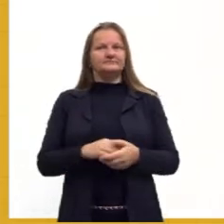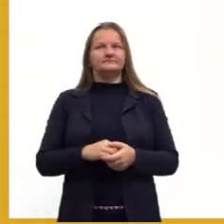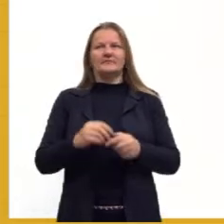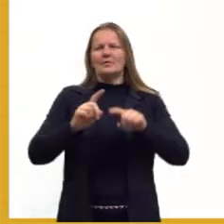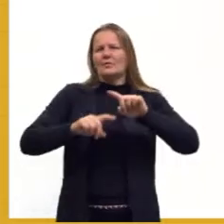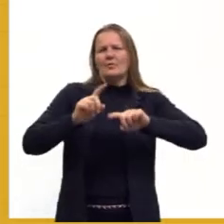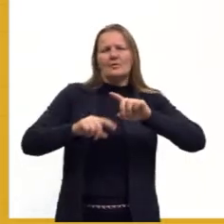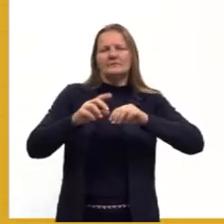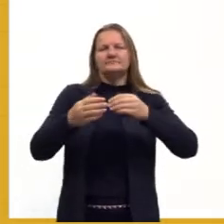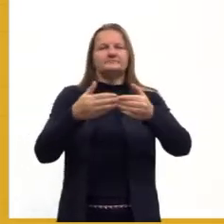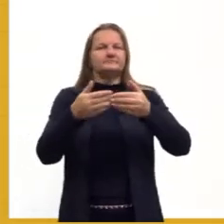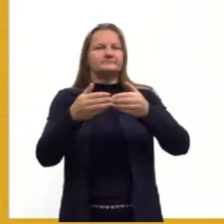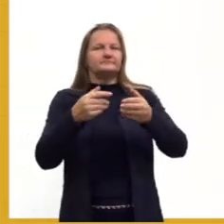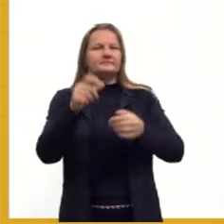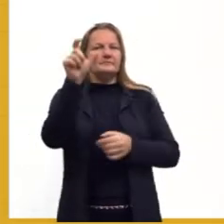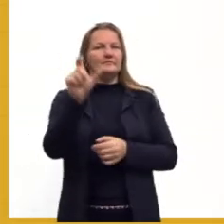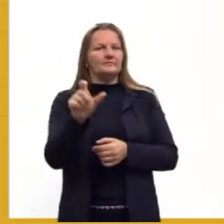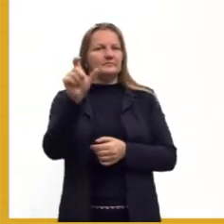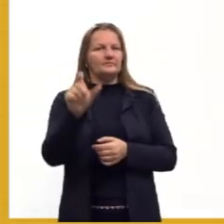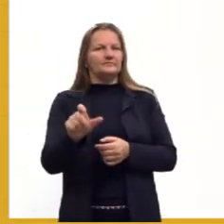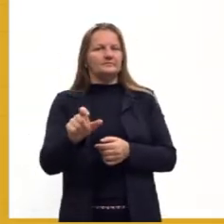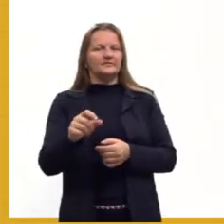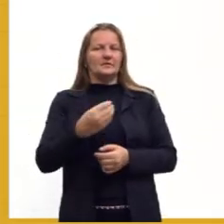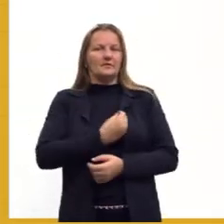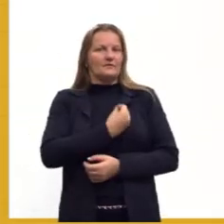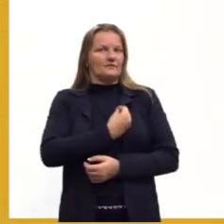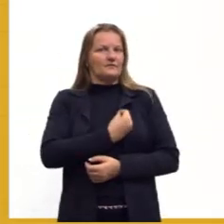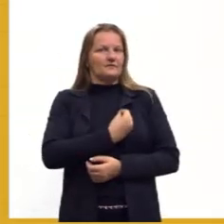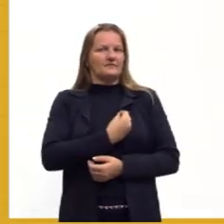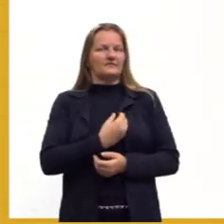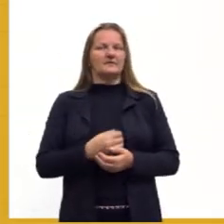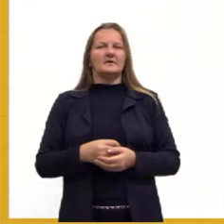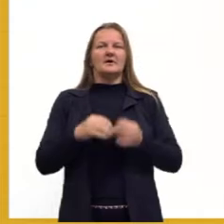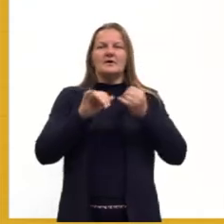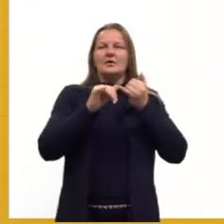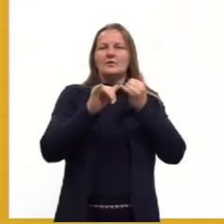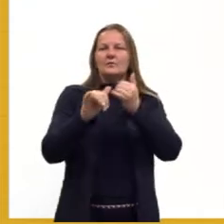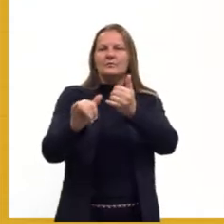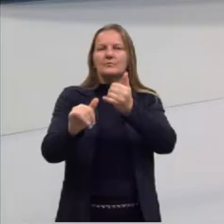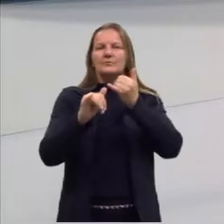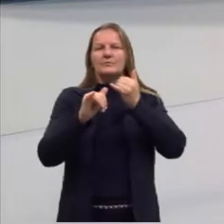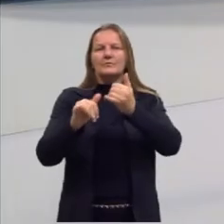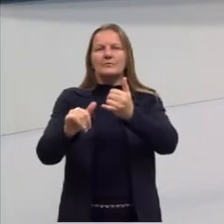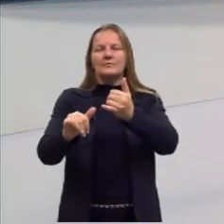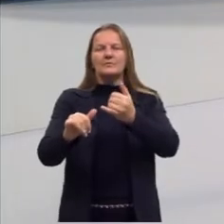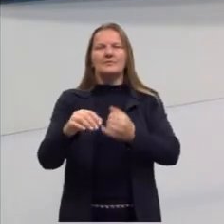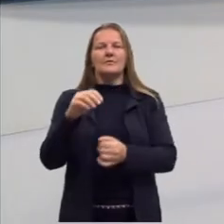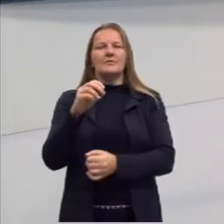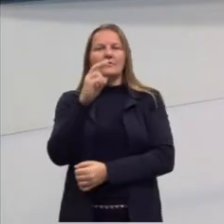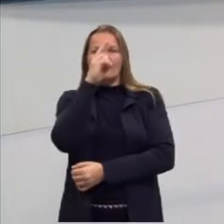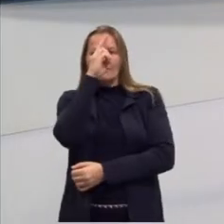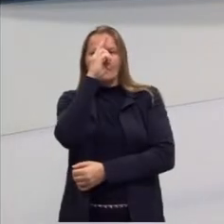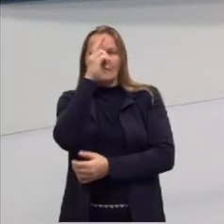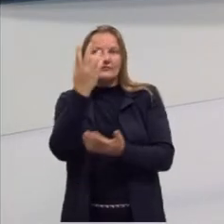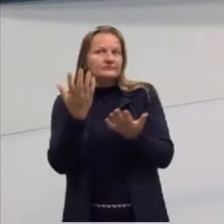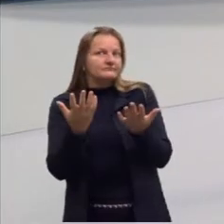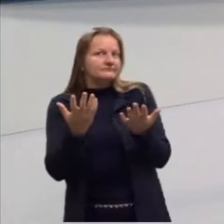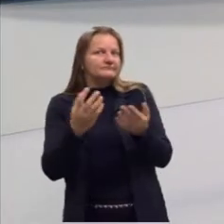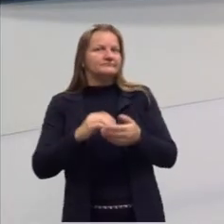ou em qualquer né outro ser vivo né a corrente ou a voltagem